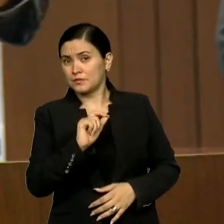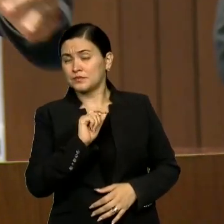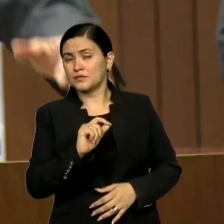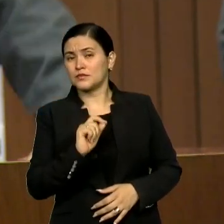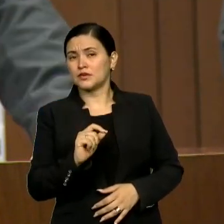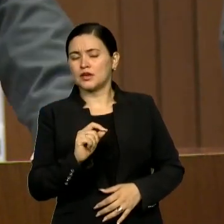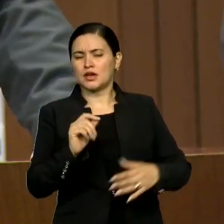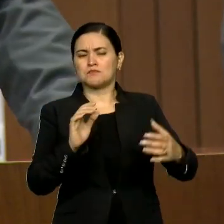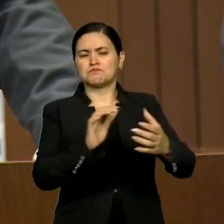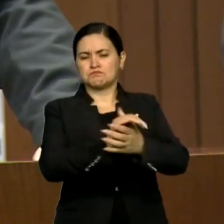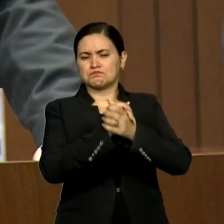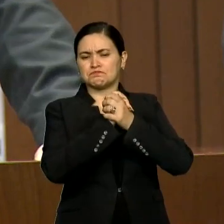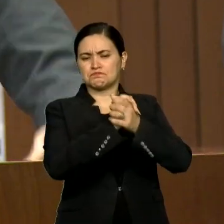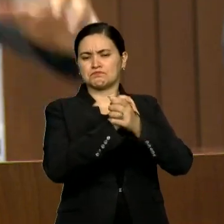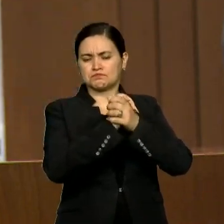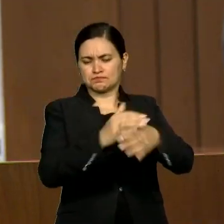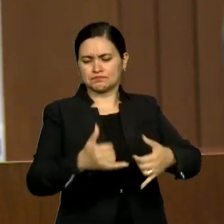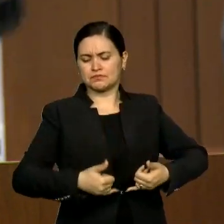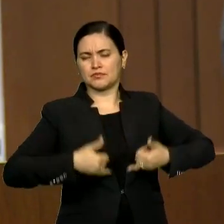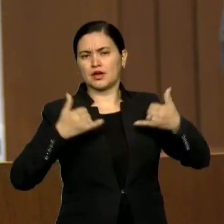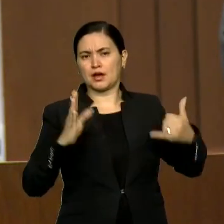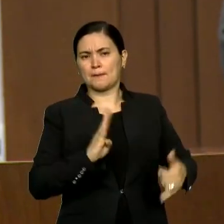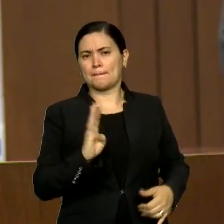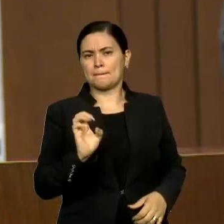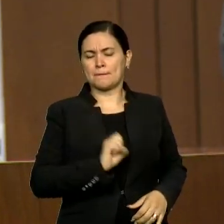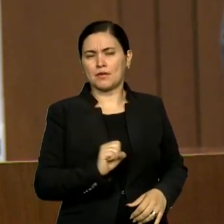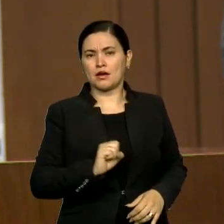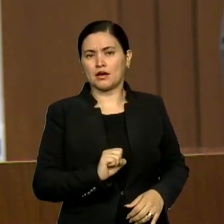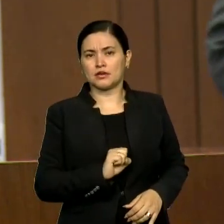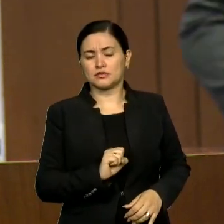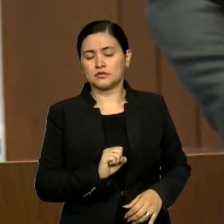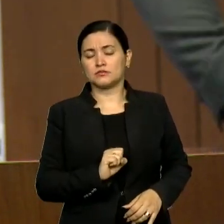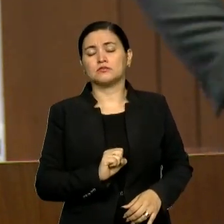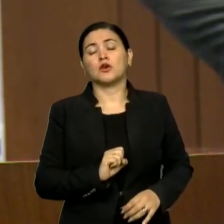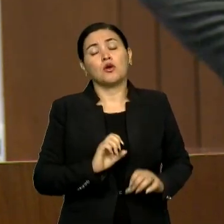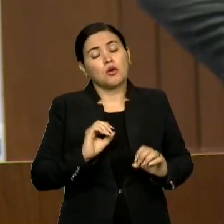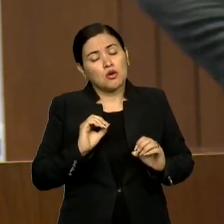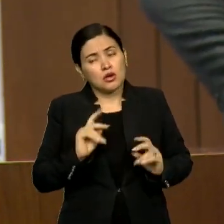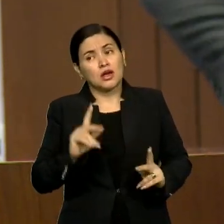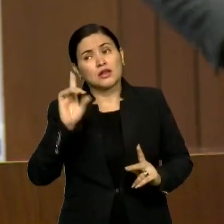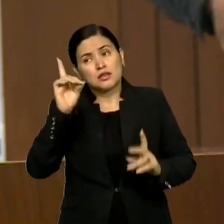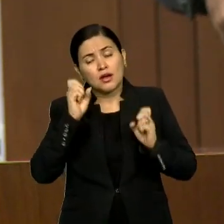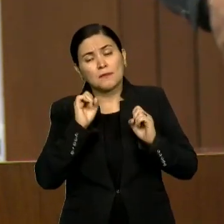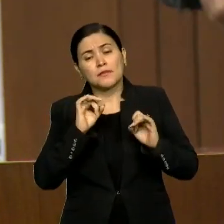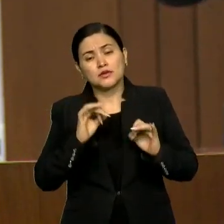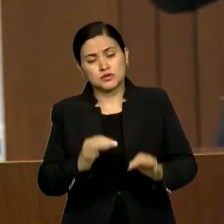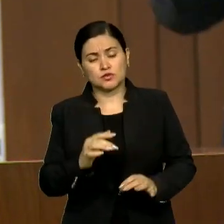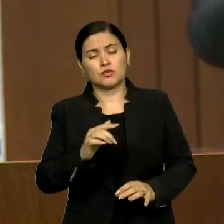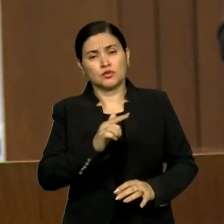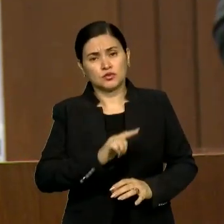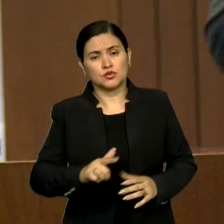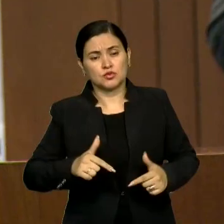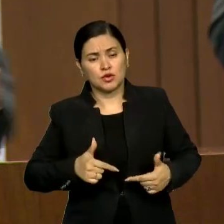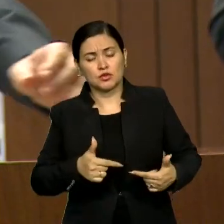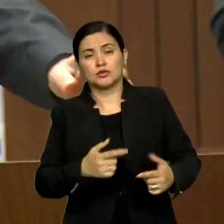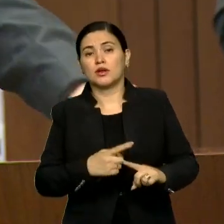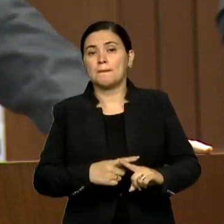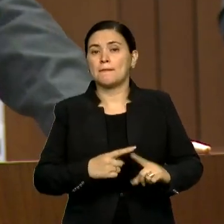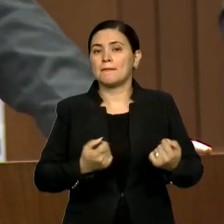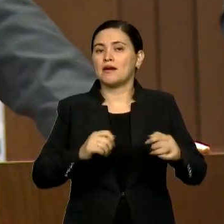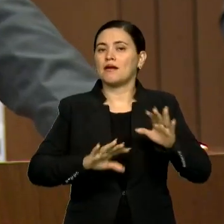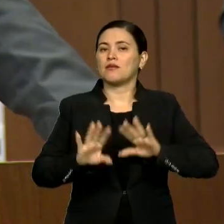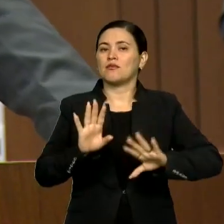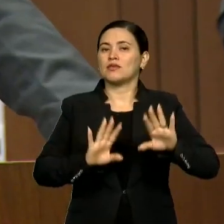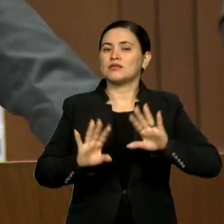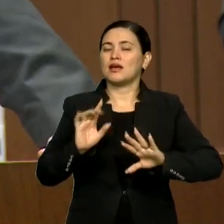possamos continuar lutando. Mas com esse mesmo olhar, nós precisamos olhar, estar atento para o impacto ambiental, tendo em